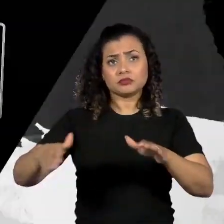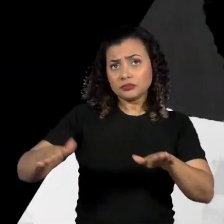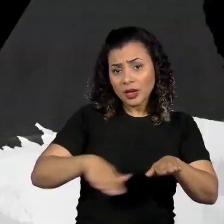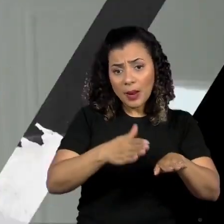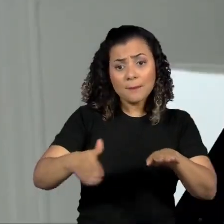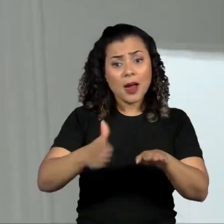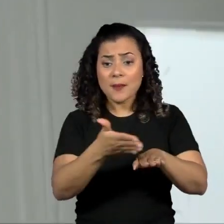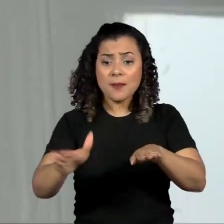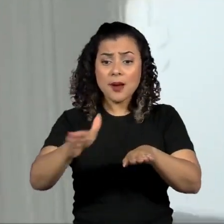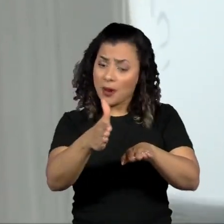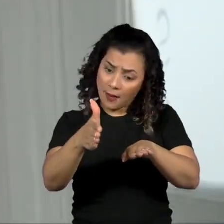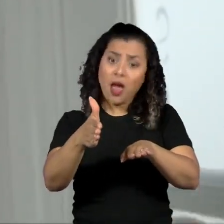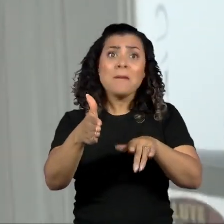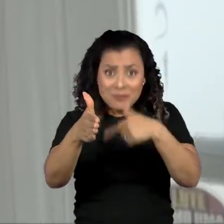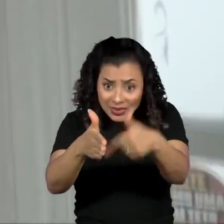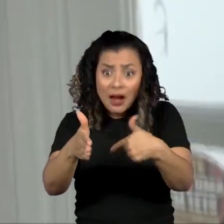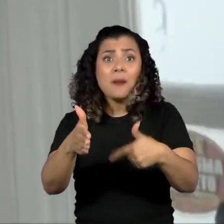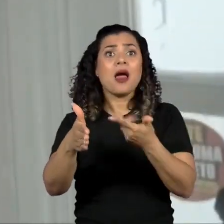trabalhar.